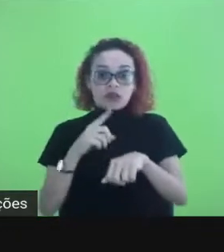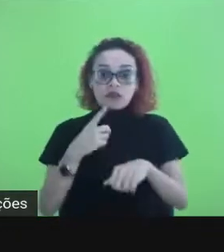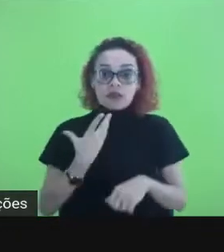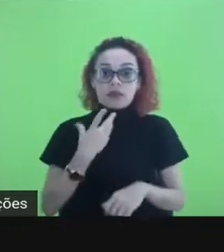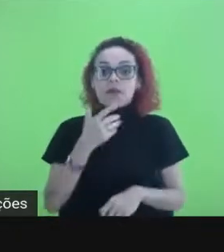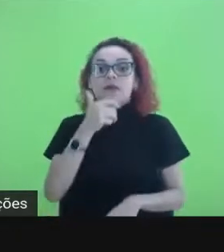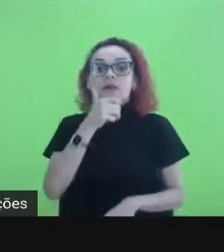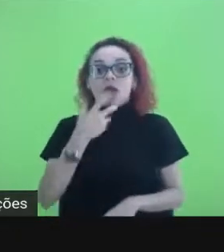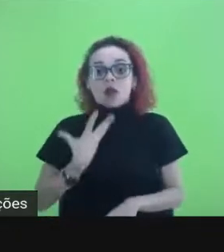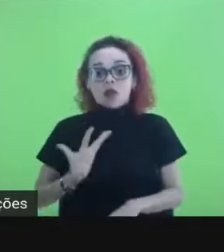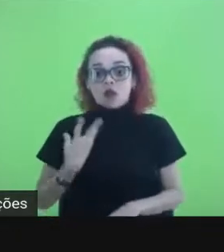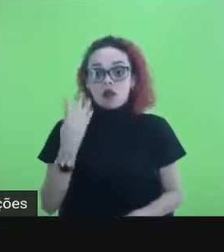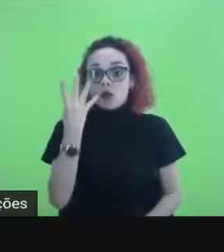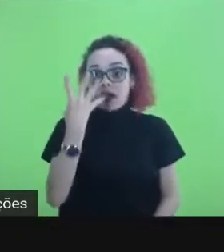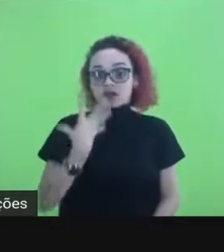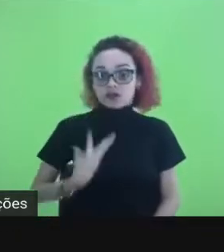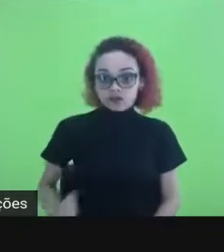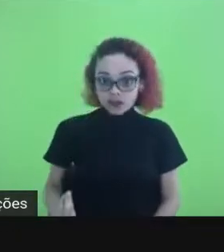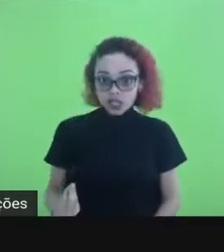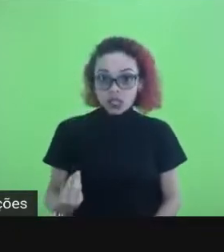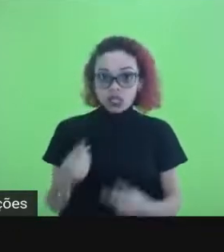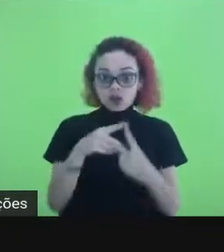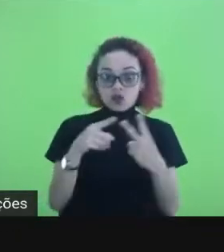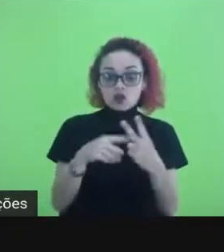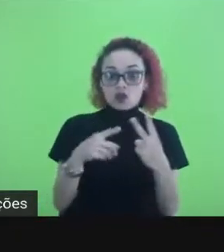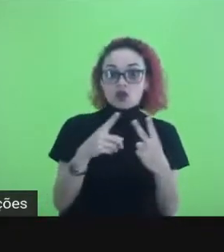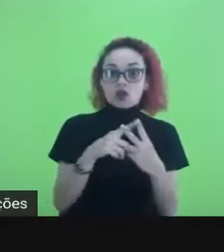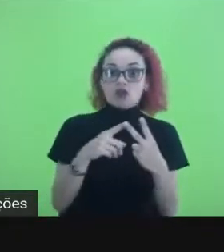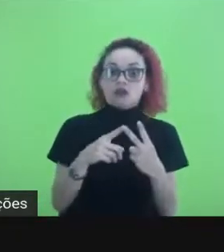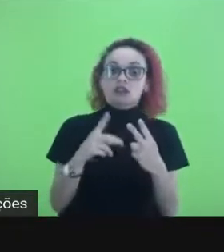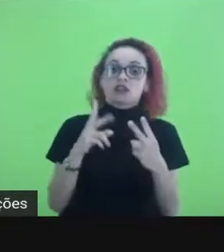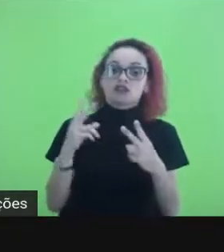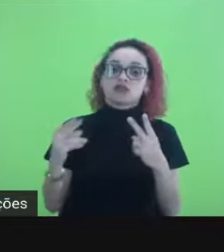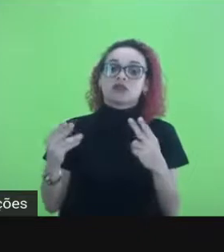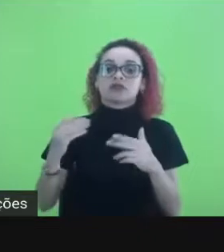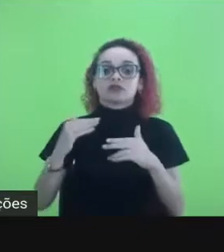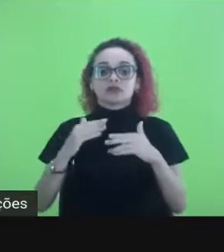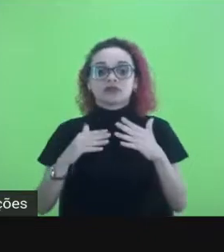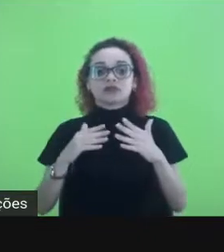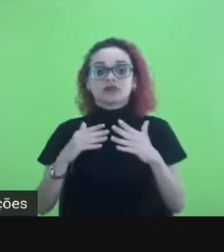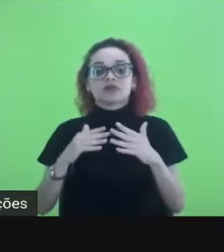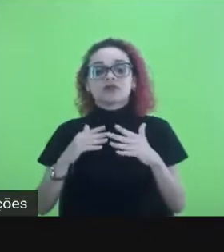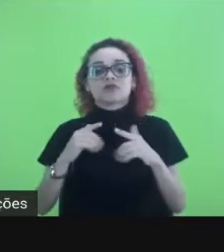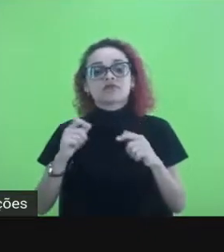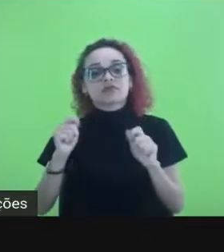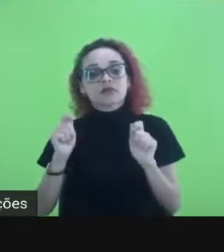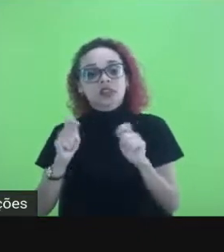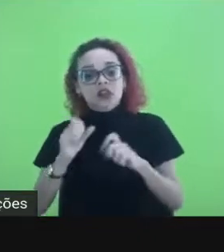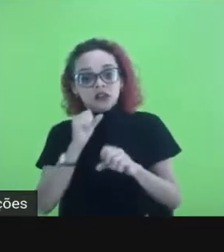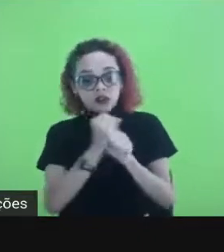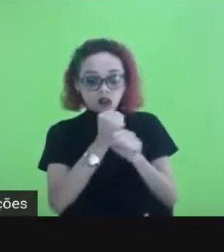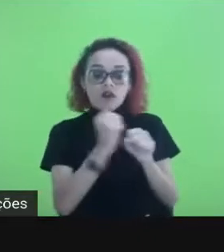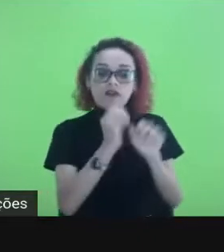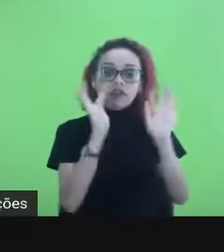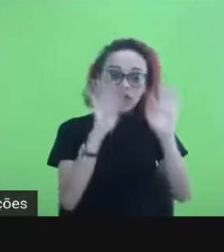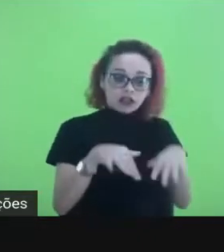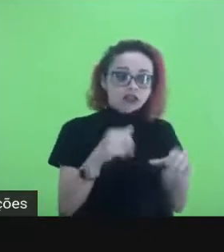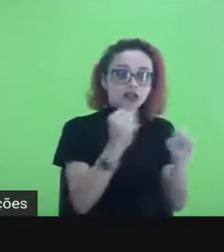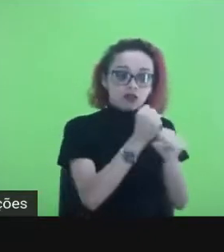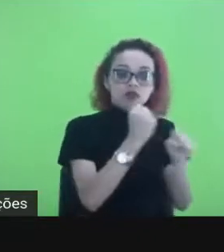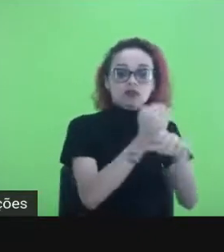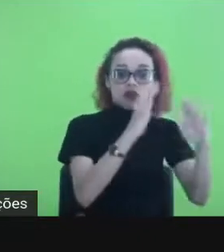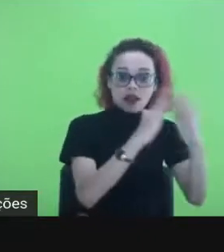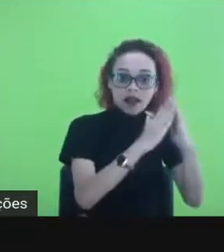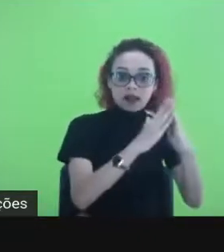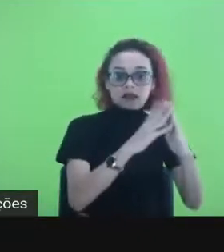e meus 2 pais, a gente foi cada vez mais finalizando, né, a construção dessa casa. E